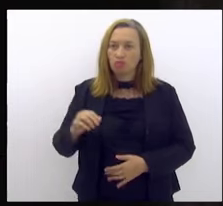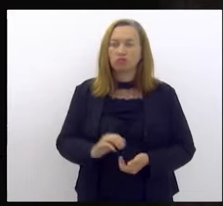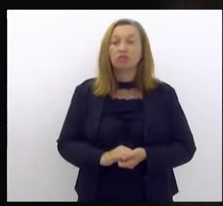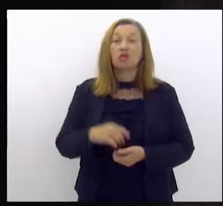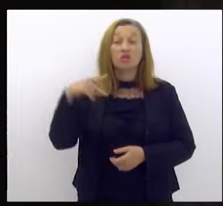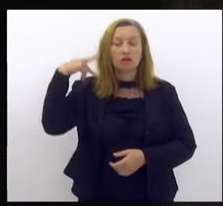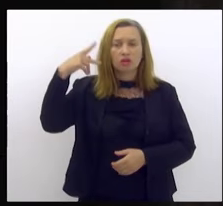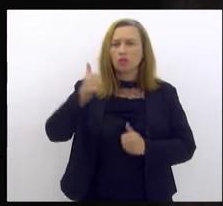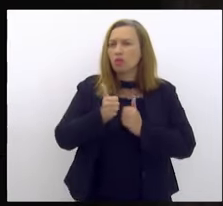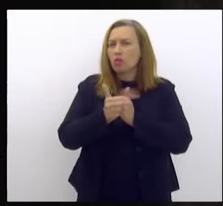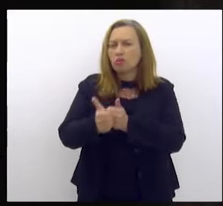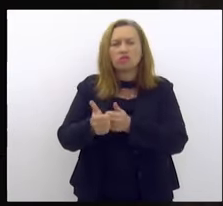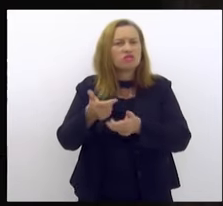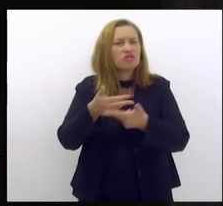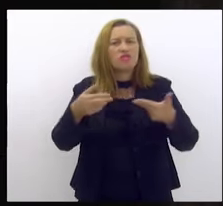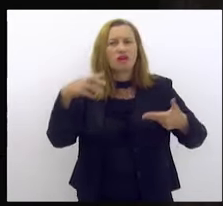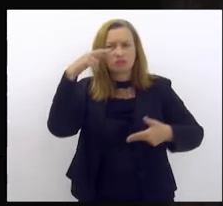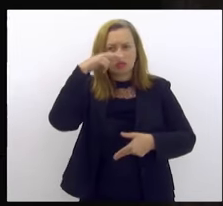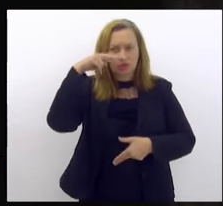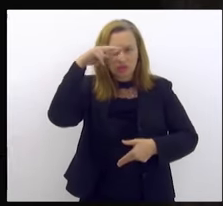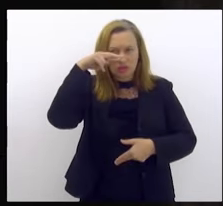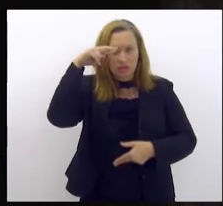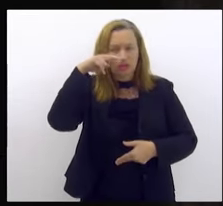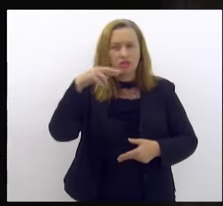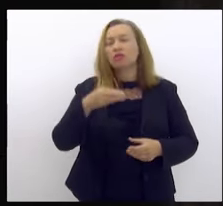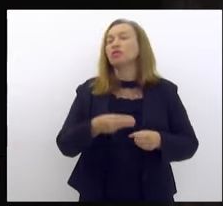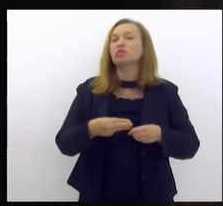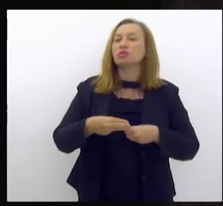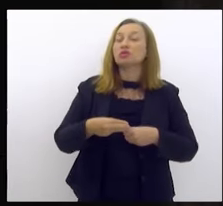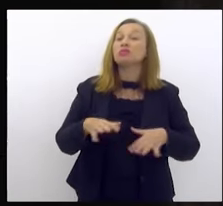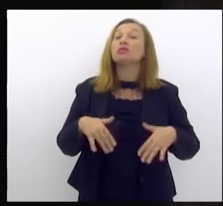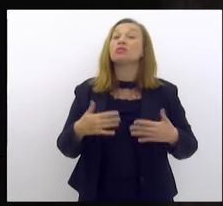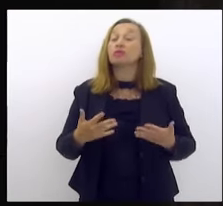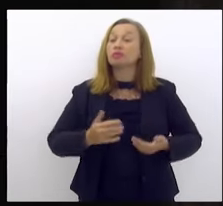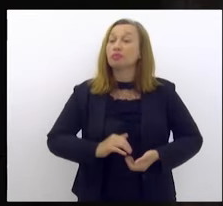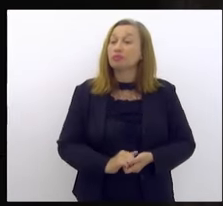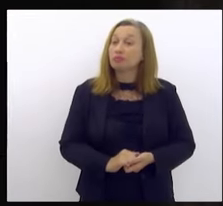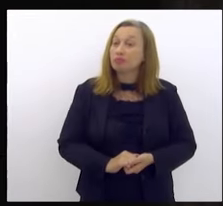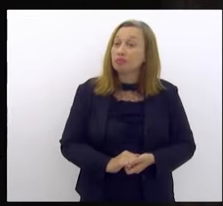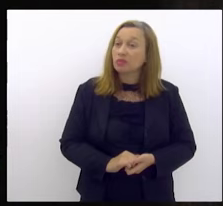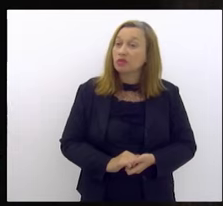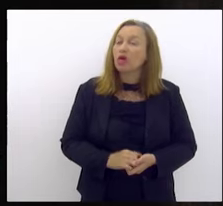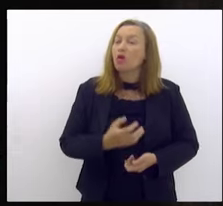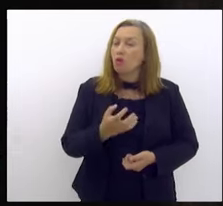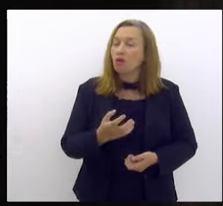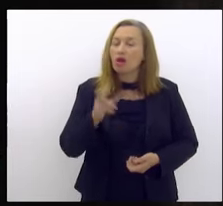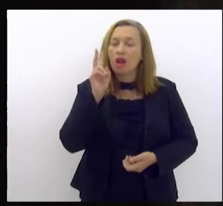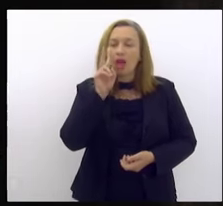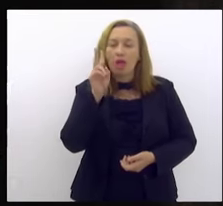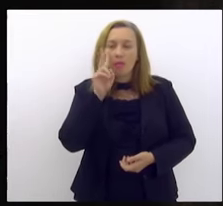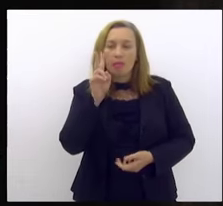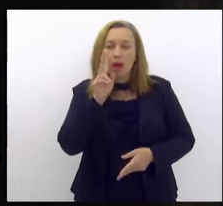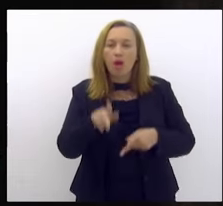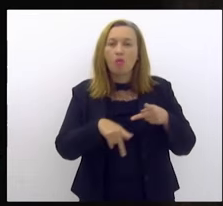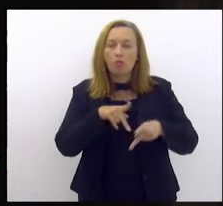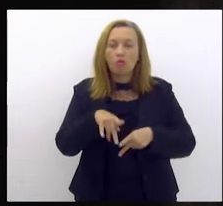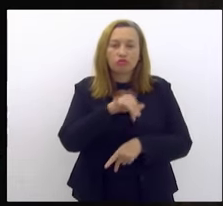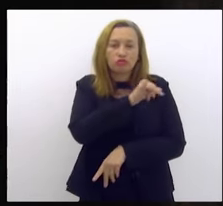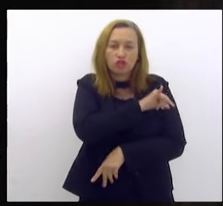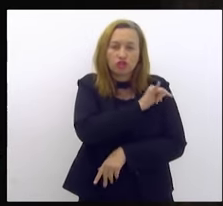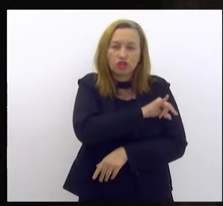que me acompanhou em diversas fiscalizações no município de Itaucara. E aí, Eu quero aqui relembrar a população do Rio de